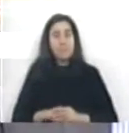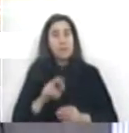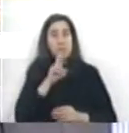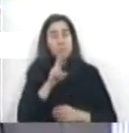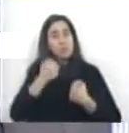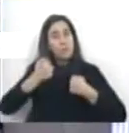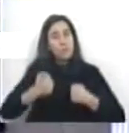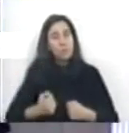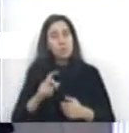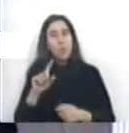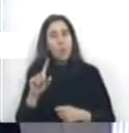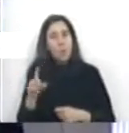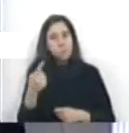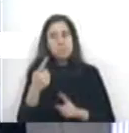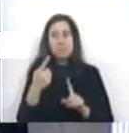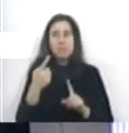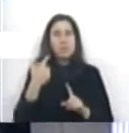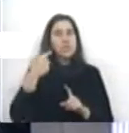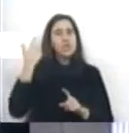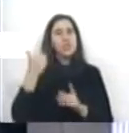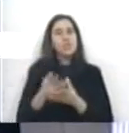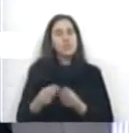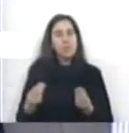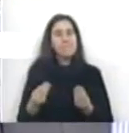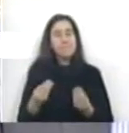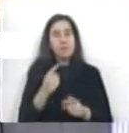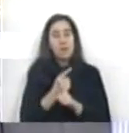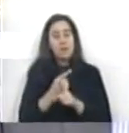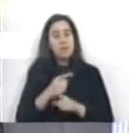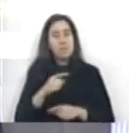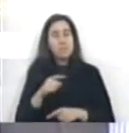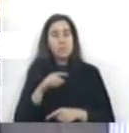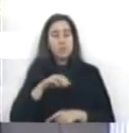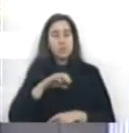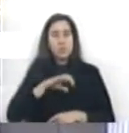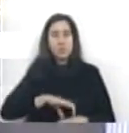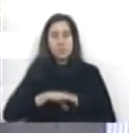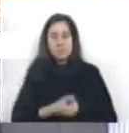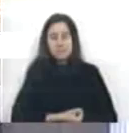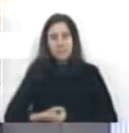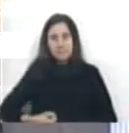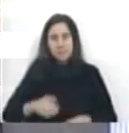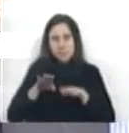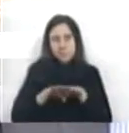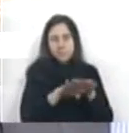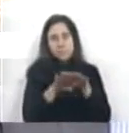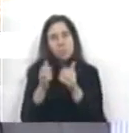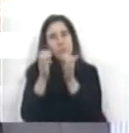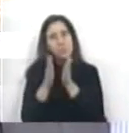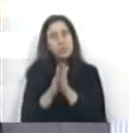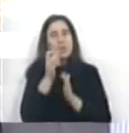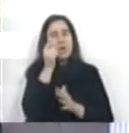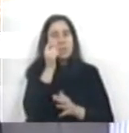fortes, que deveriam ser para ontem, como a generalização do subsídio social de desemprego a todos os desempregados e